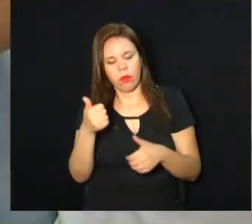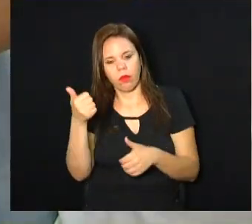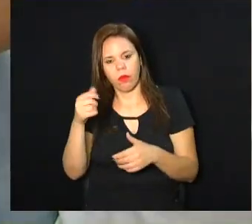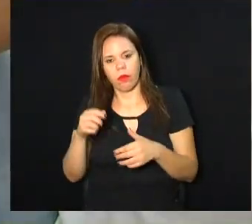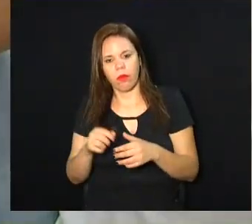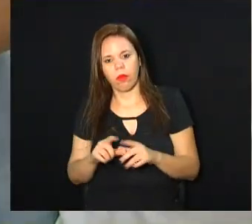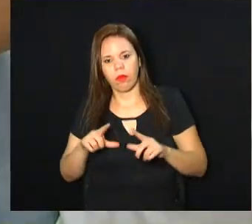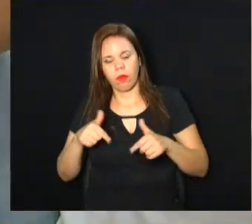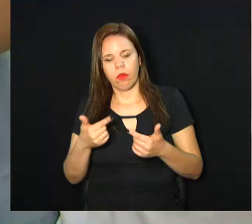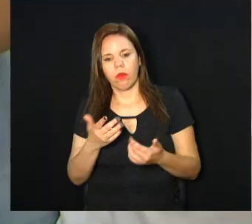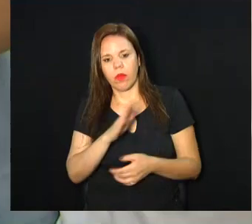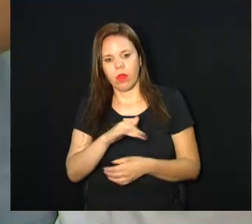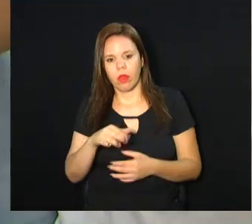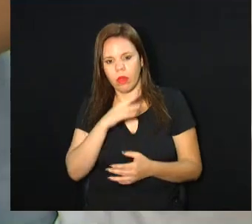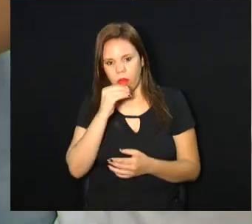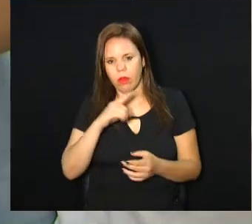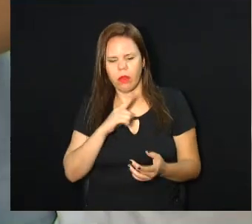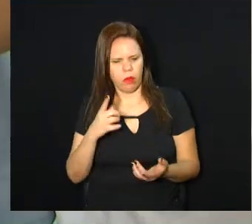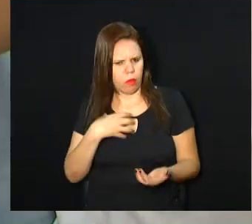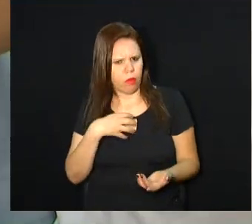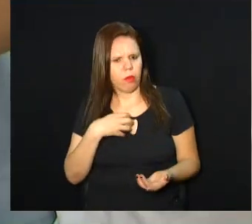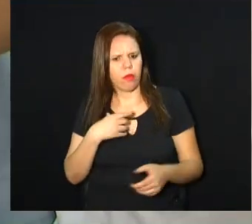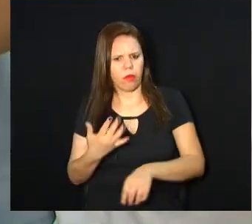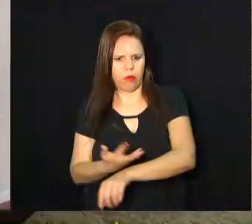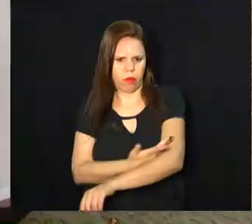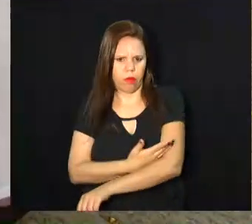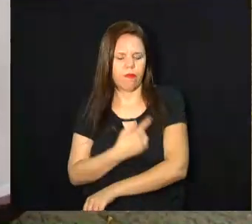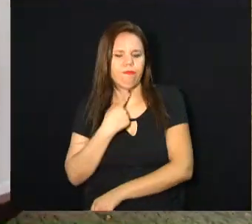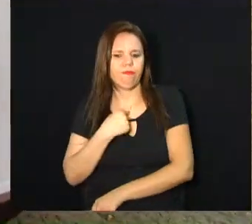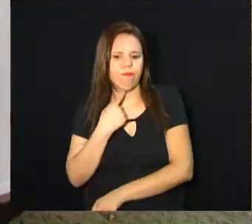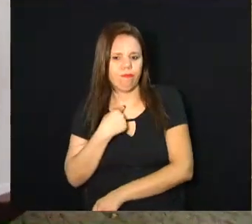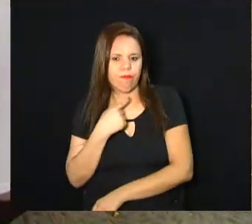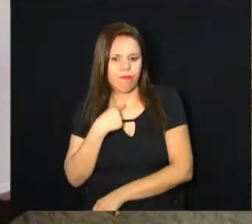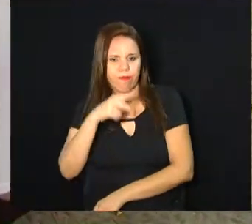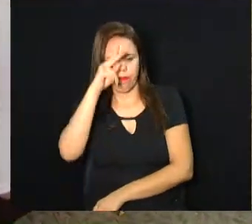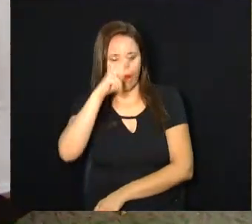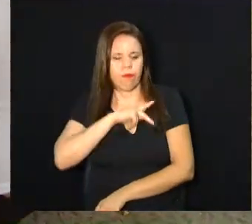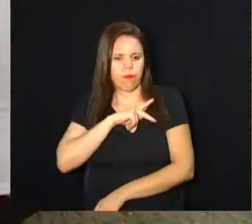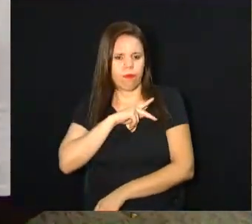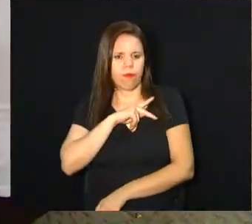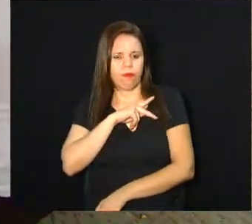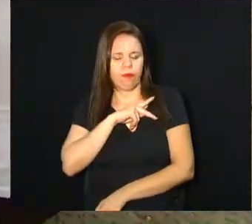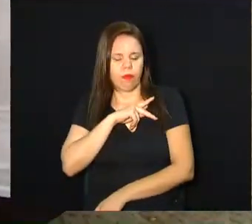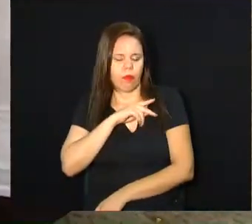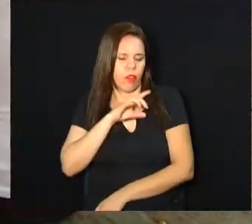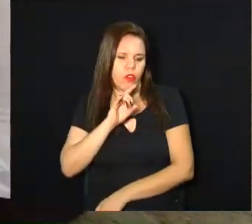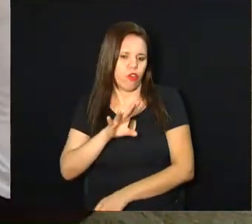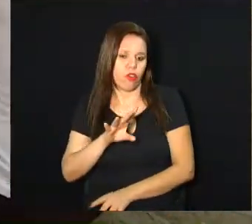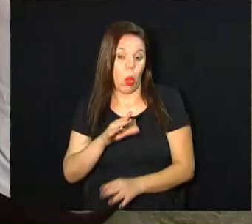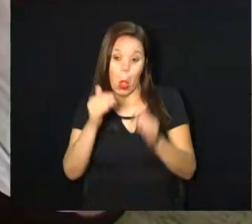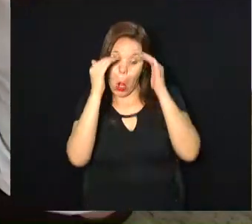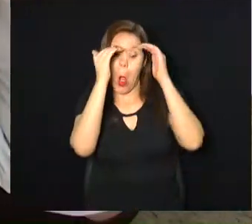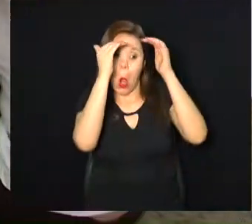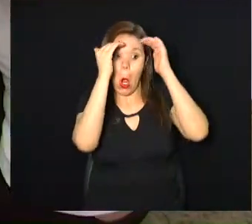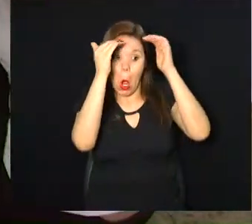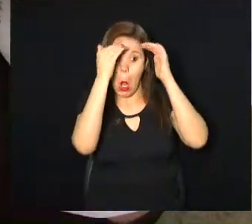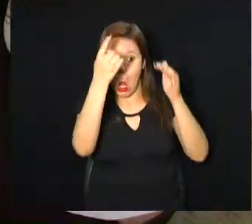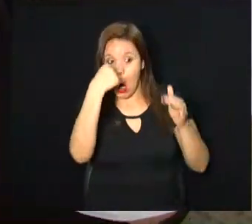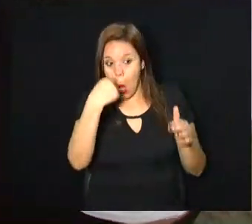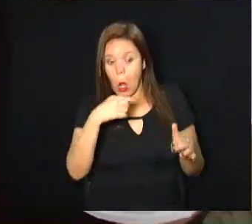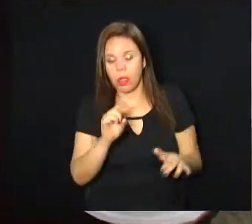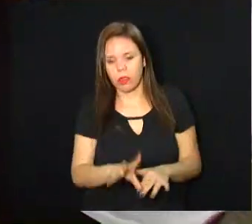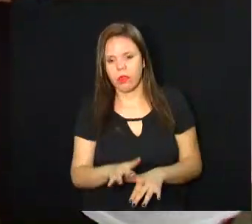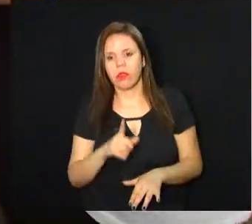entender que crianças e adolescentes têm sentimentos, têm emoções, têm desejos, vontades próprias e não simplesmente obedecem ordens. Eles